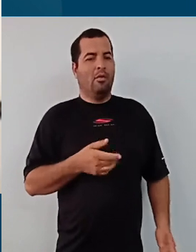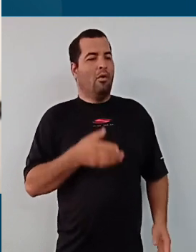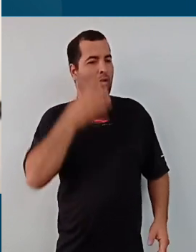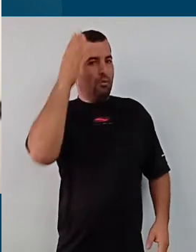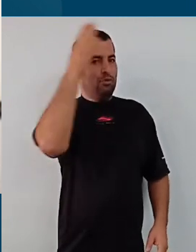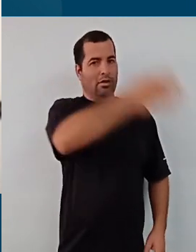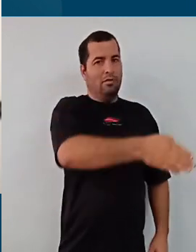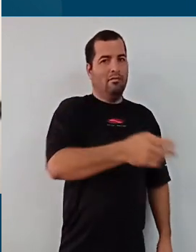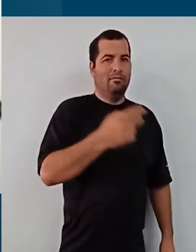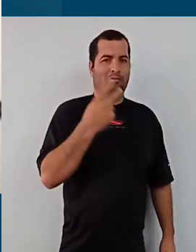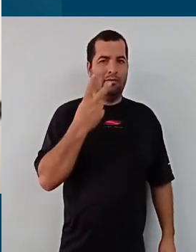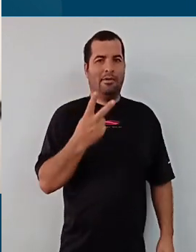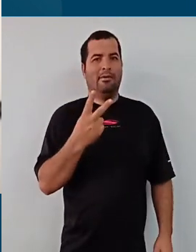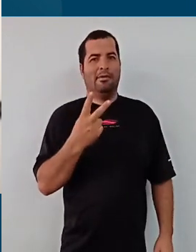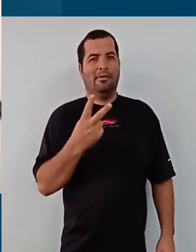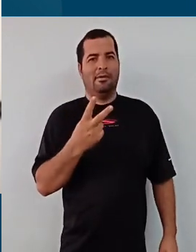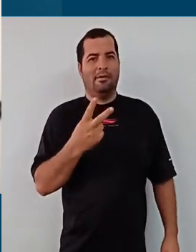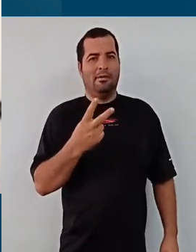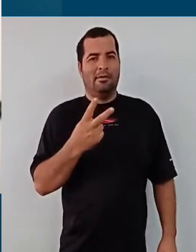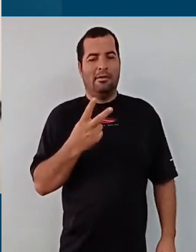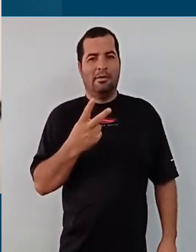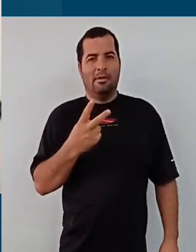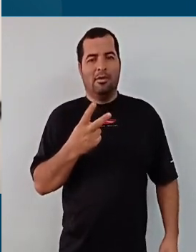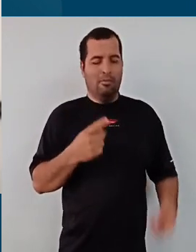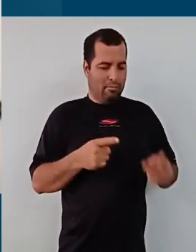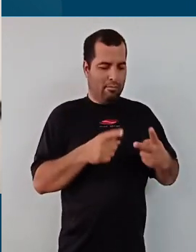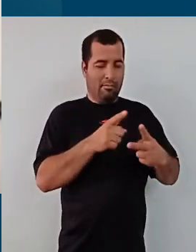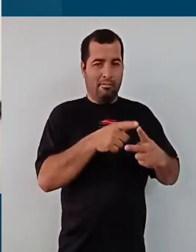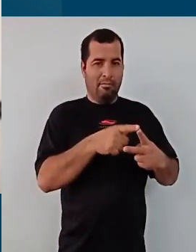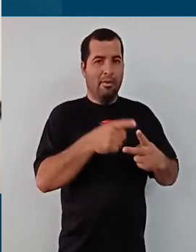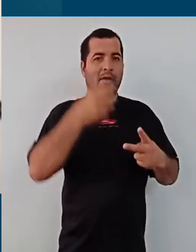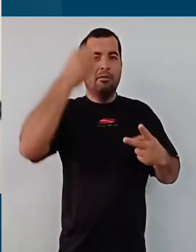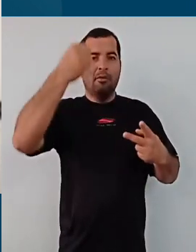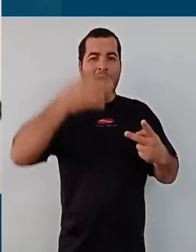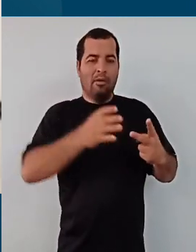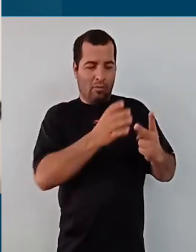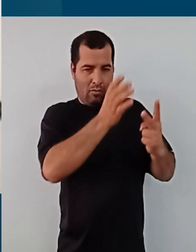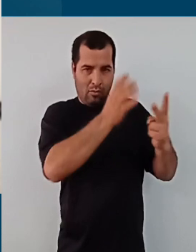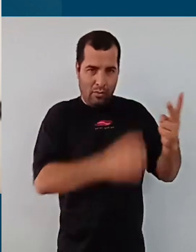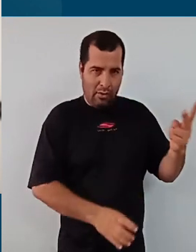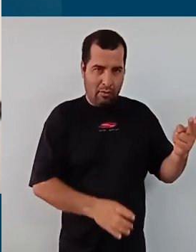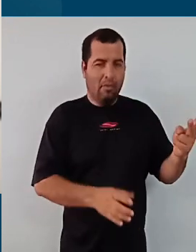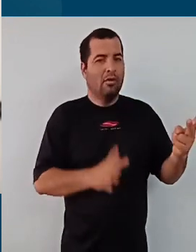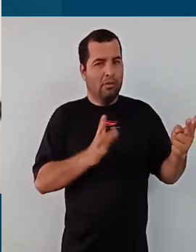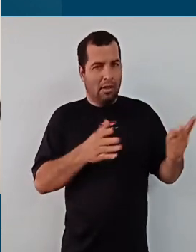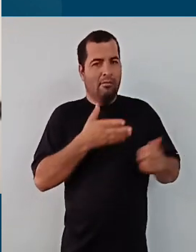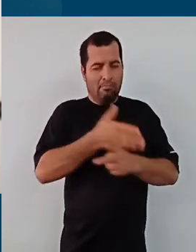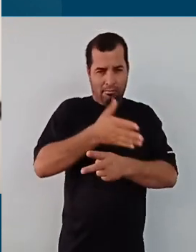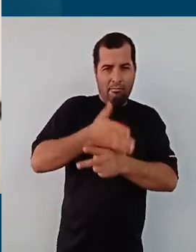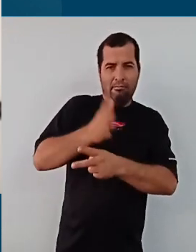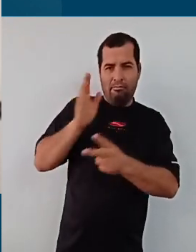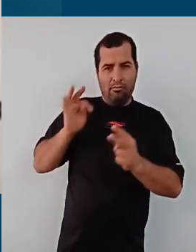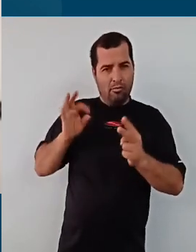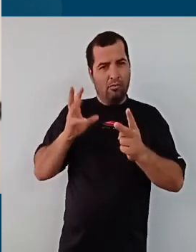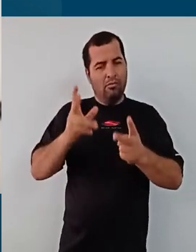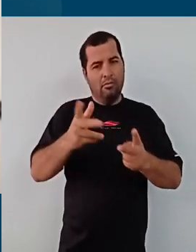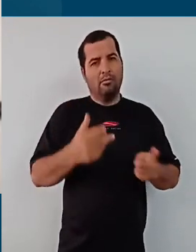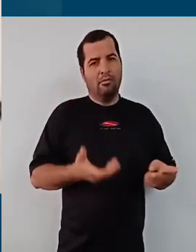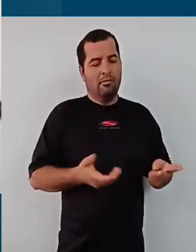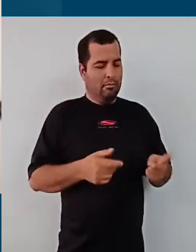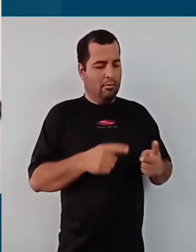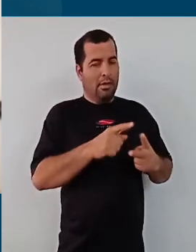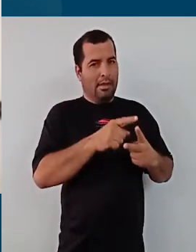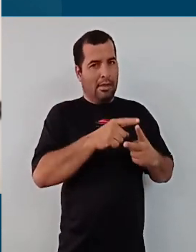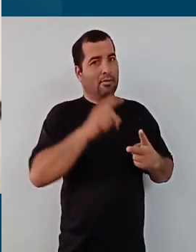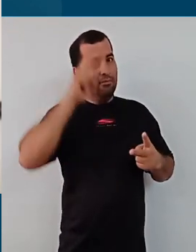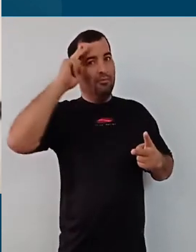objetivos. Um é explicitar na forma de um currículo construído de uma maneira participativa, né? Um